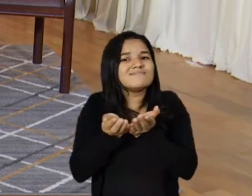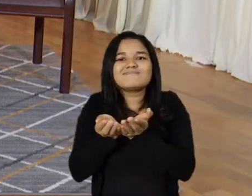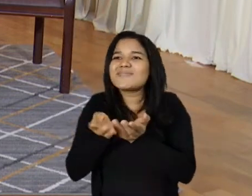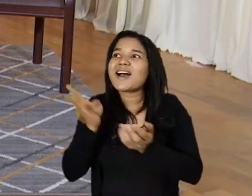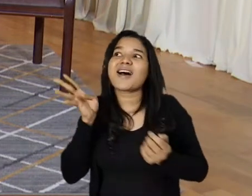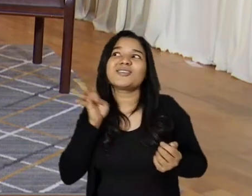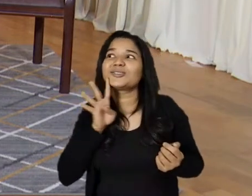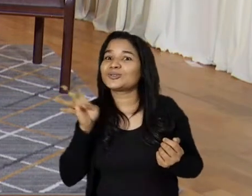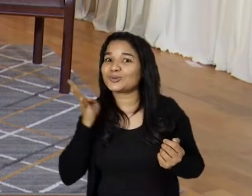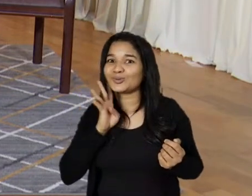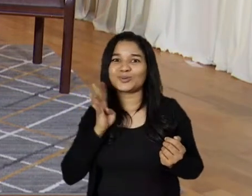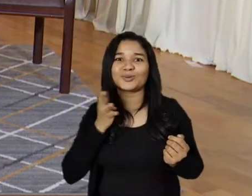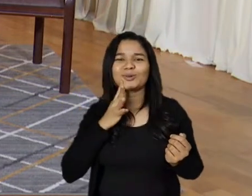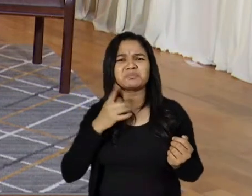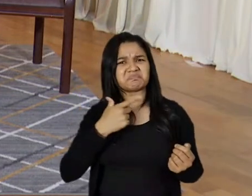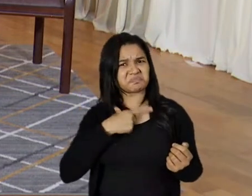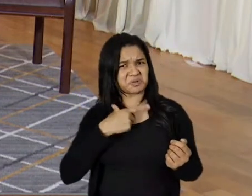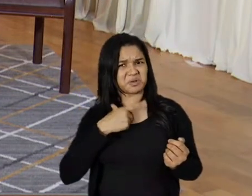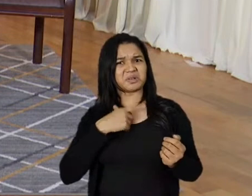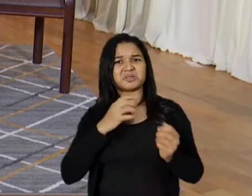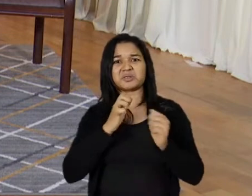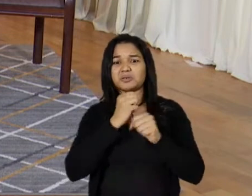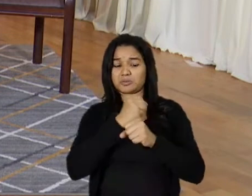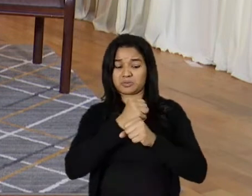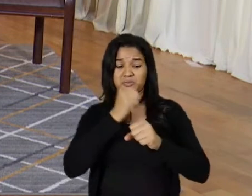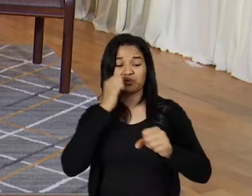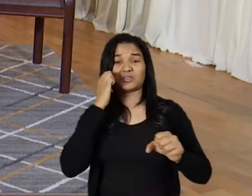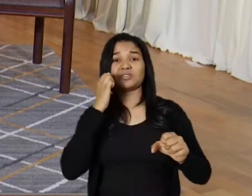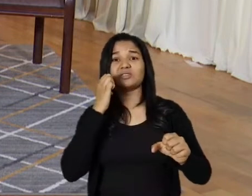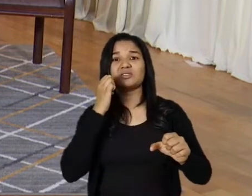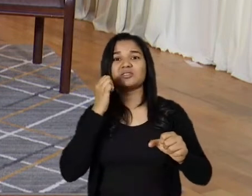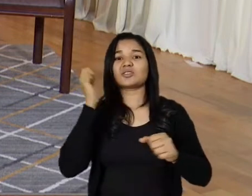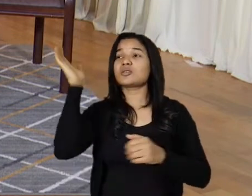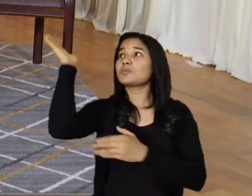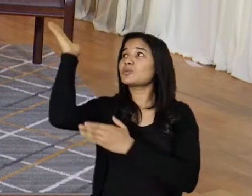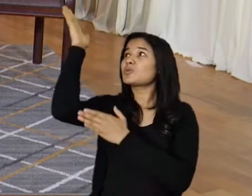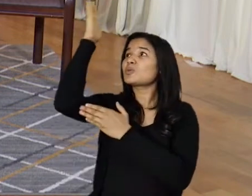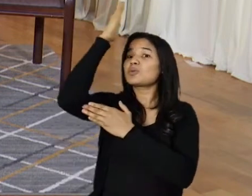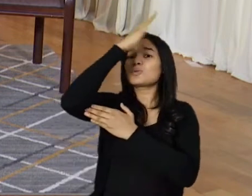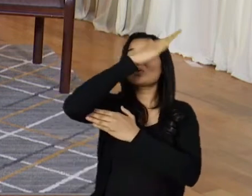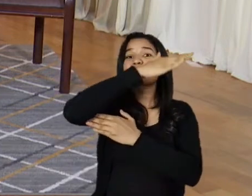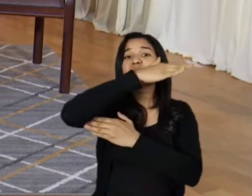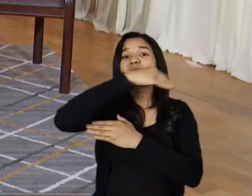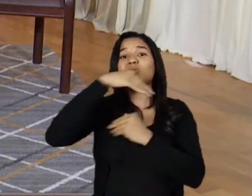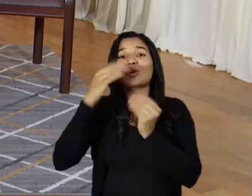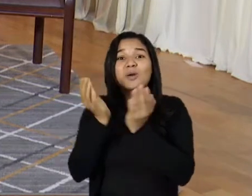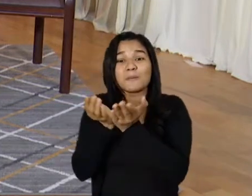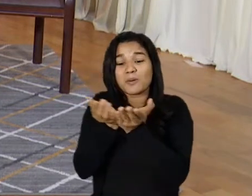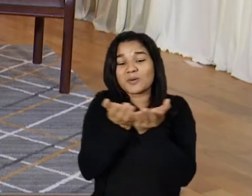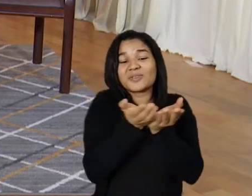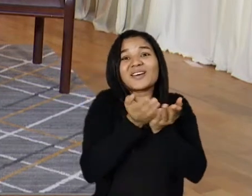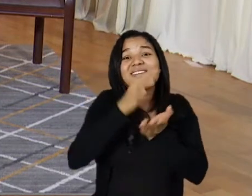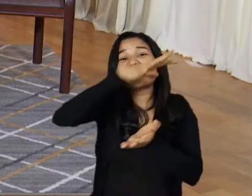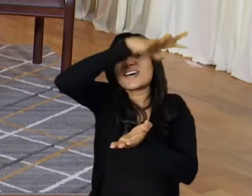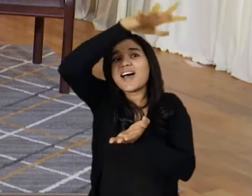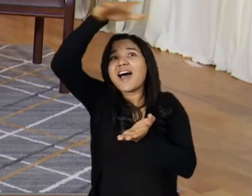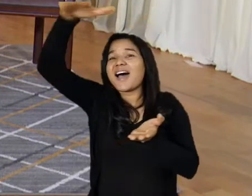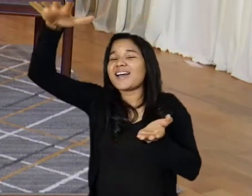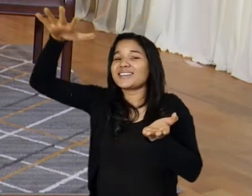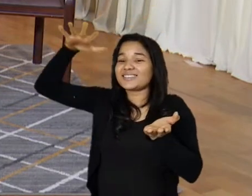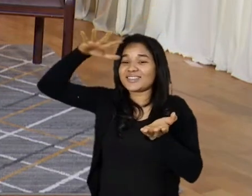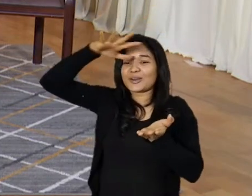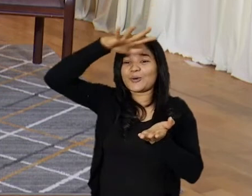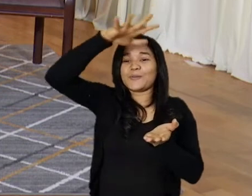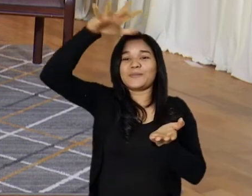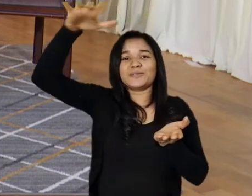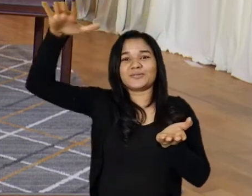somente uma entrada de luz, diz que toda a arca era iluminada por aquele fecho de luz. De uma forma toda extraordinária,